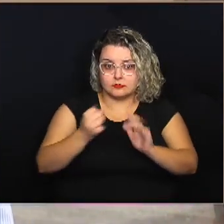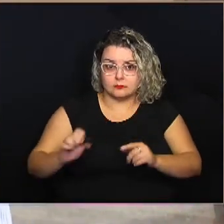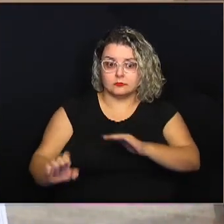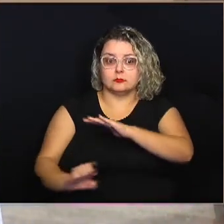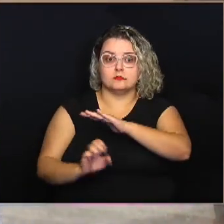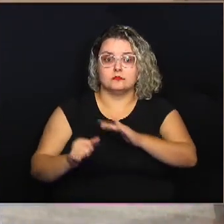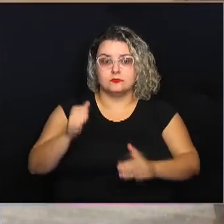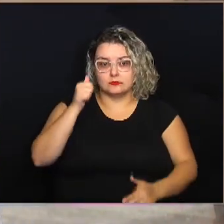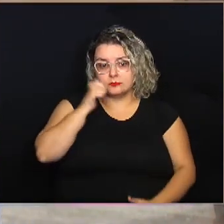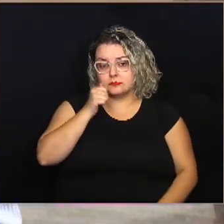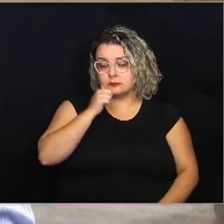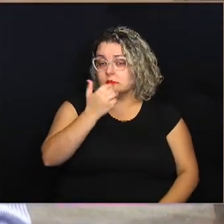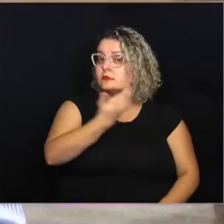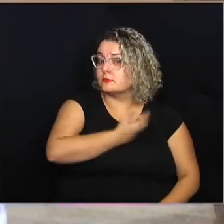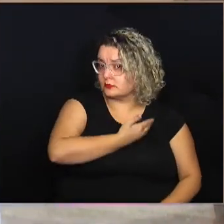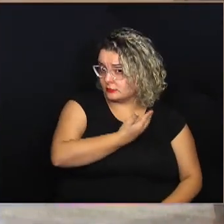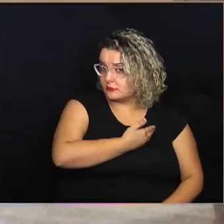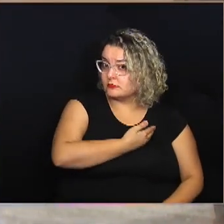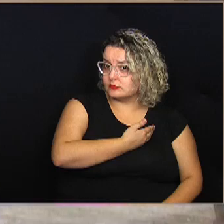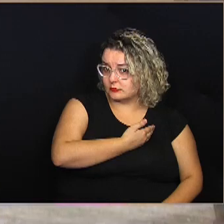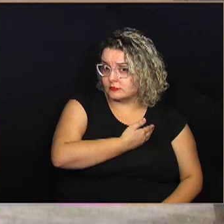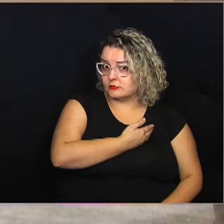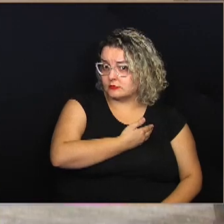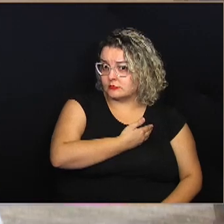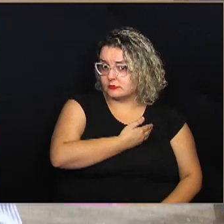Mulher, um